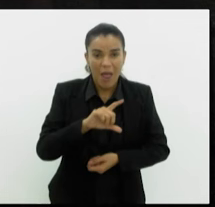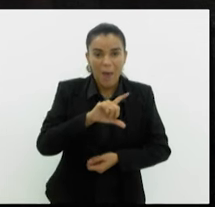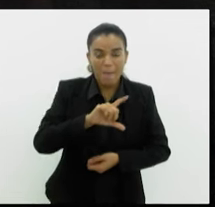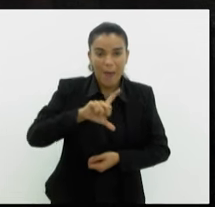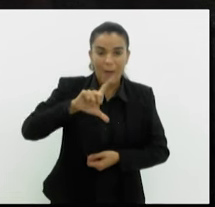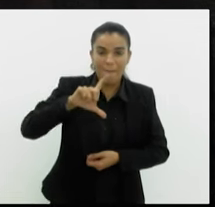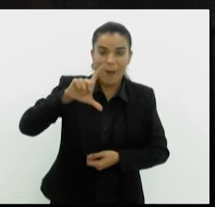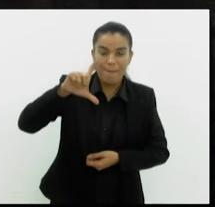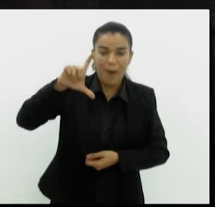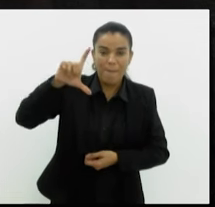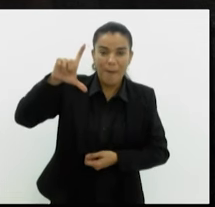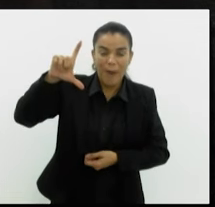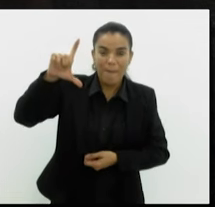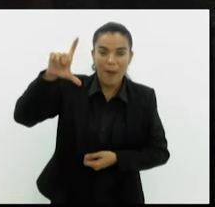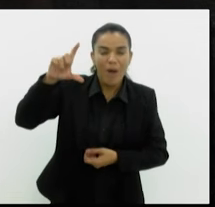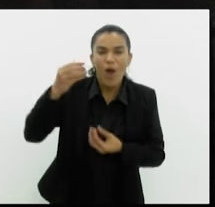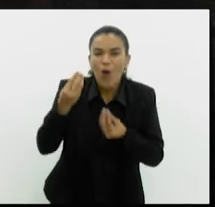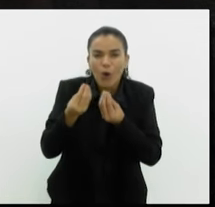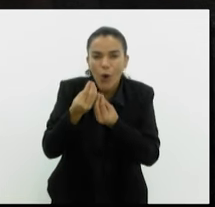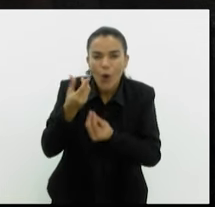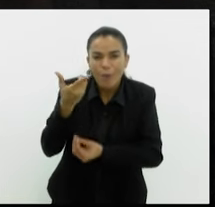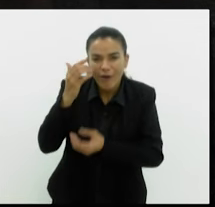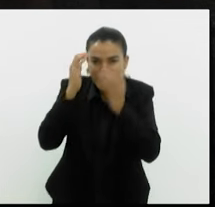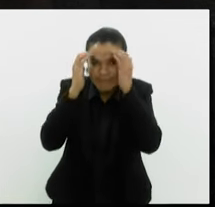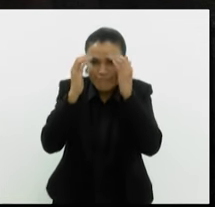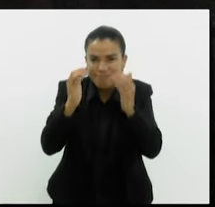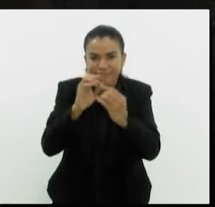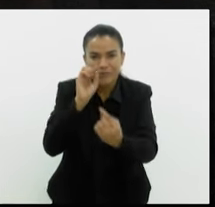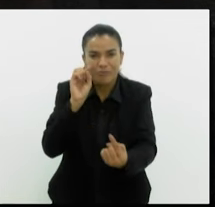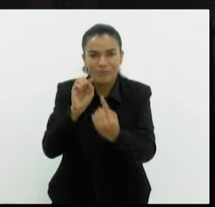sucessivamente. Como é que você vai cumprir meta fiscal?